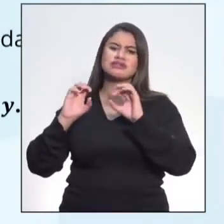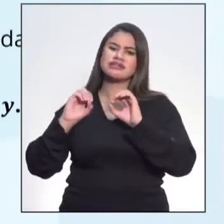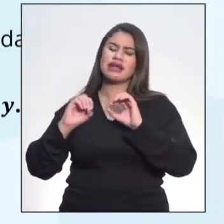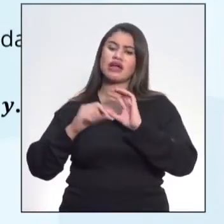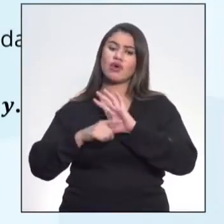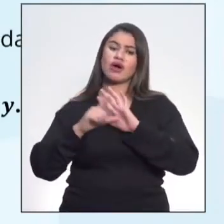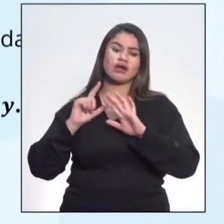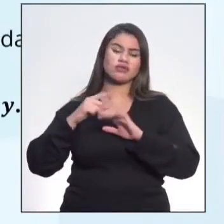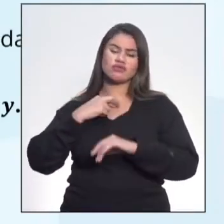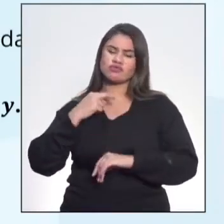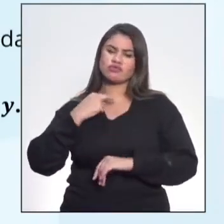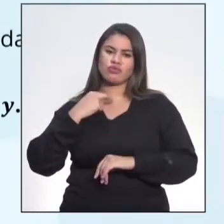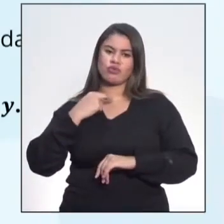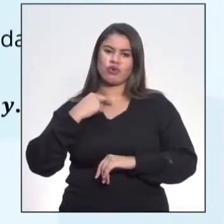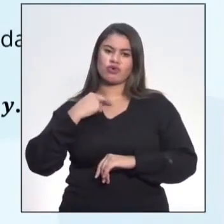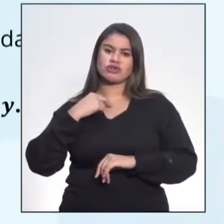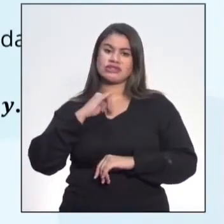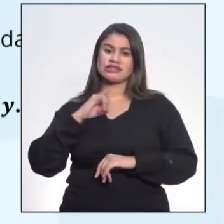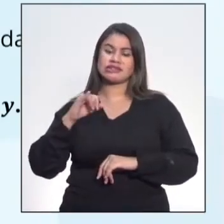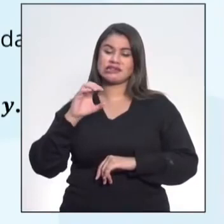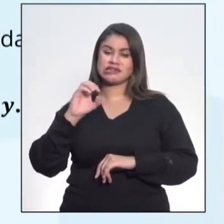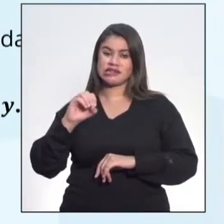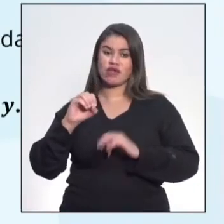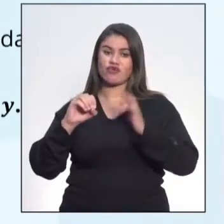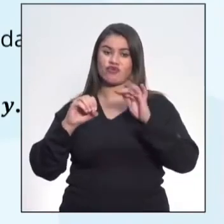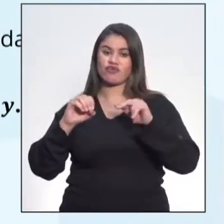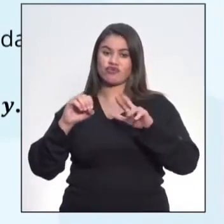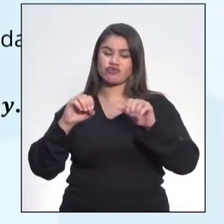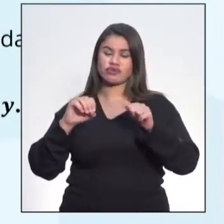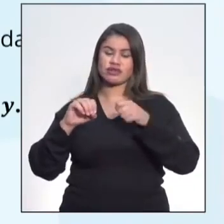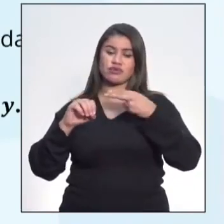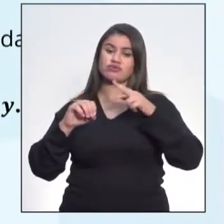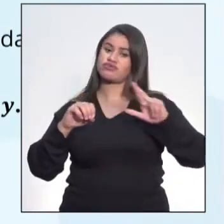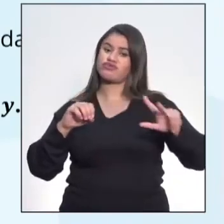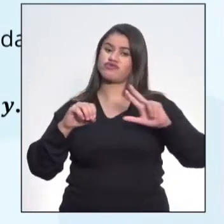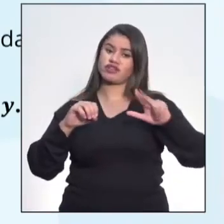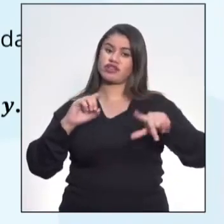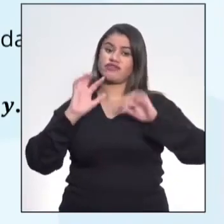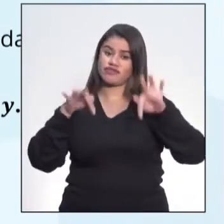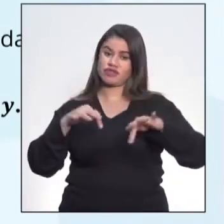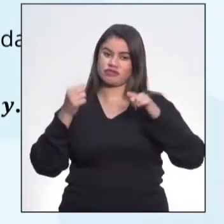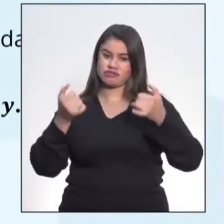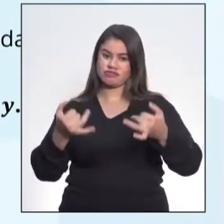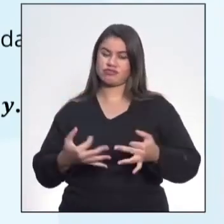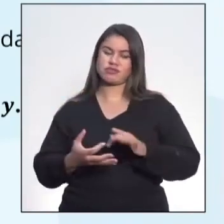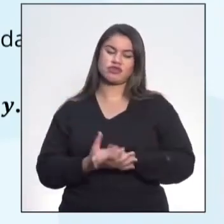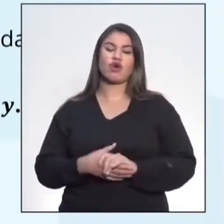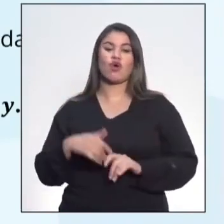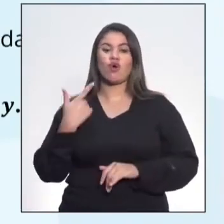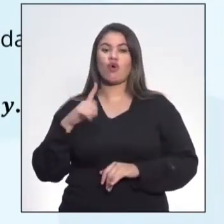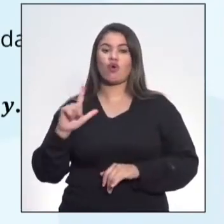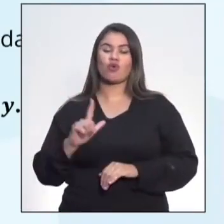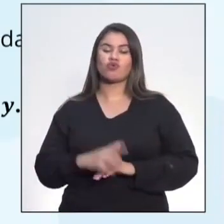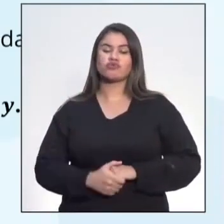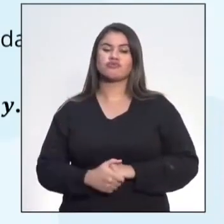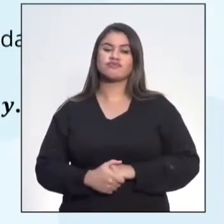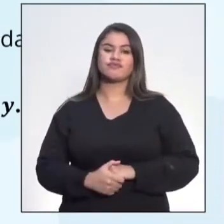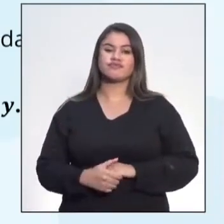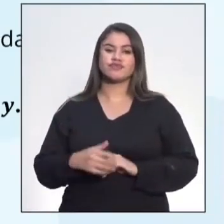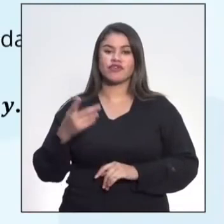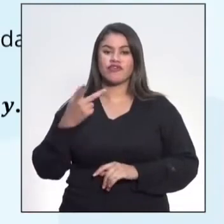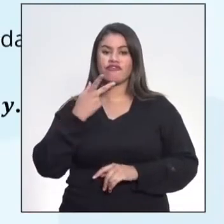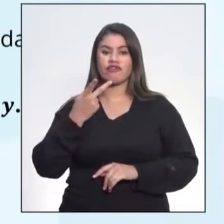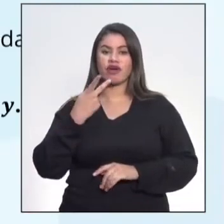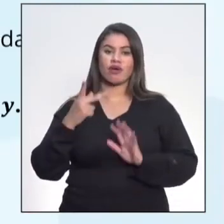zero. Porque se ele for zero, vai ser um outro tipo de função que a gente vai falar no final da aula de hoje. Tá bom? Outra coisa, toda vez que a gente estiver falando